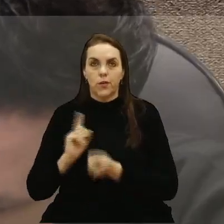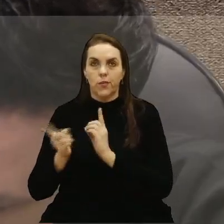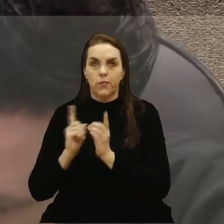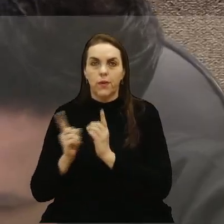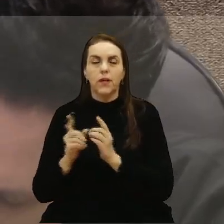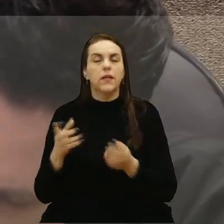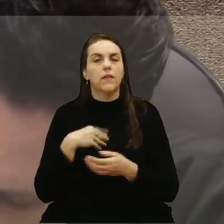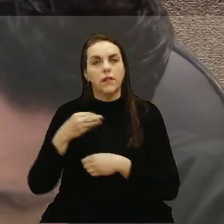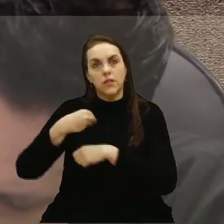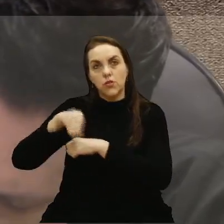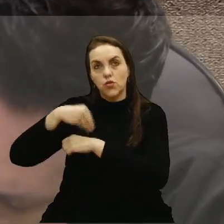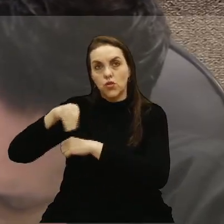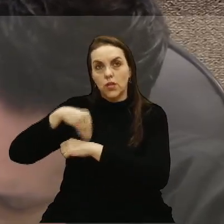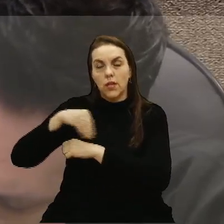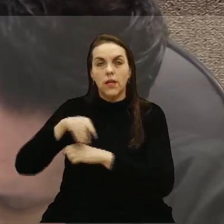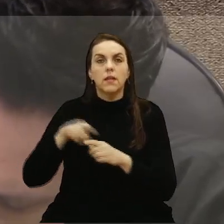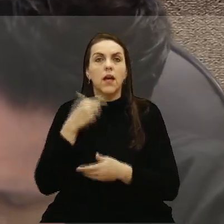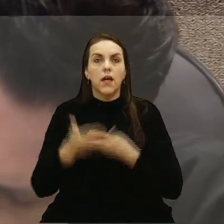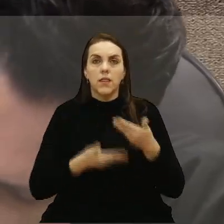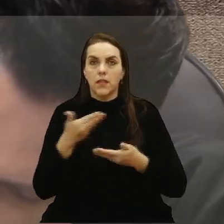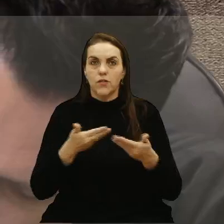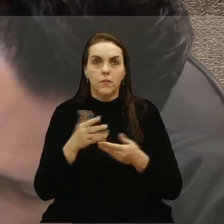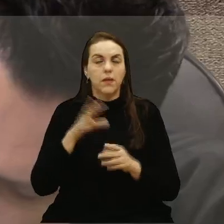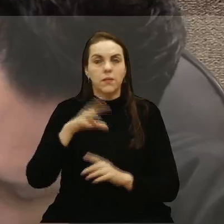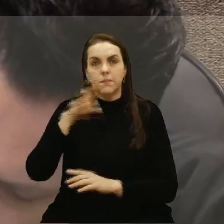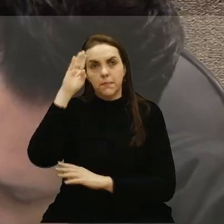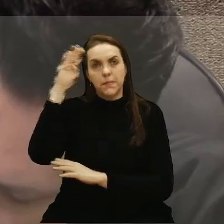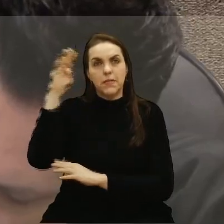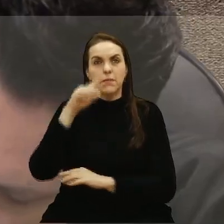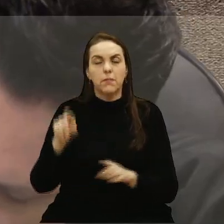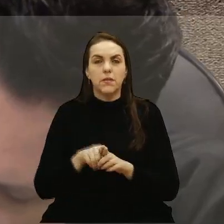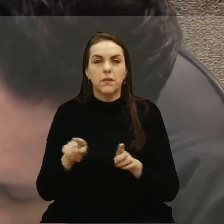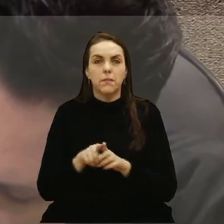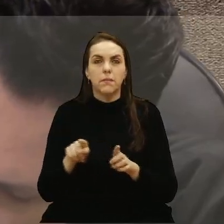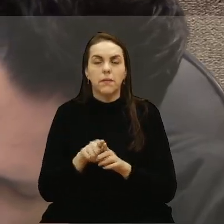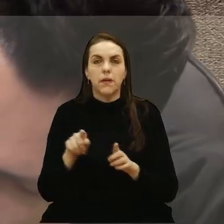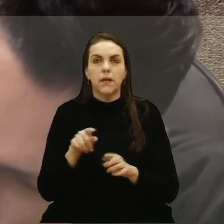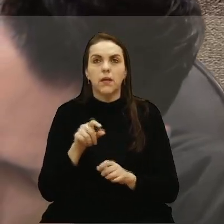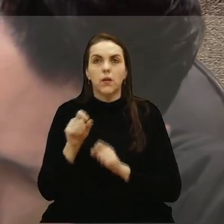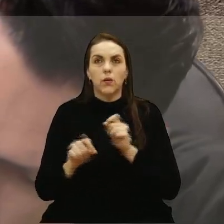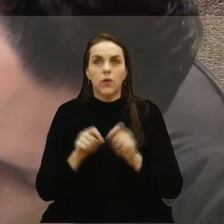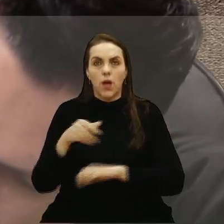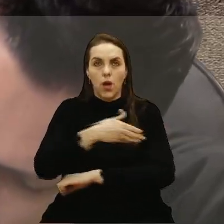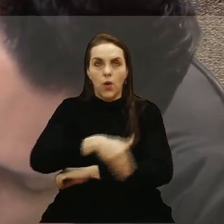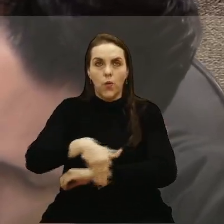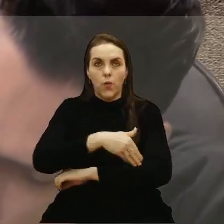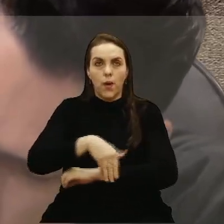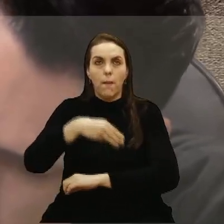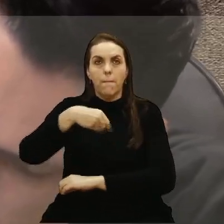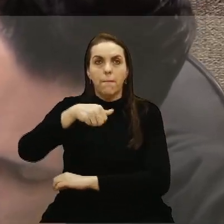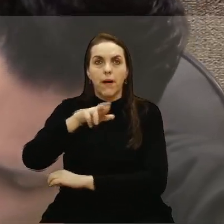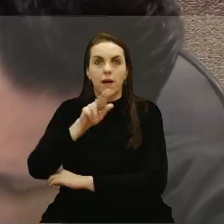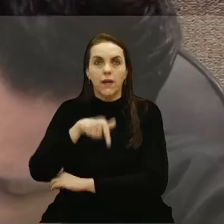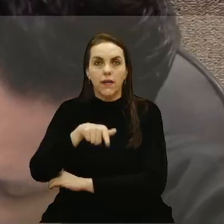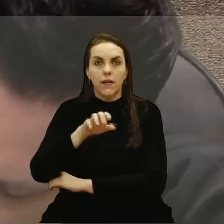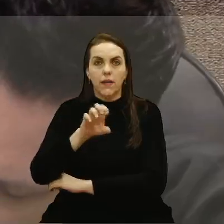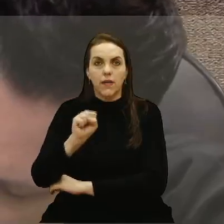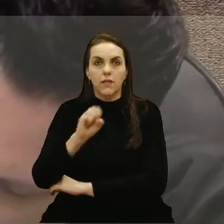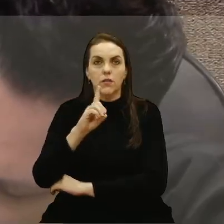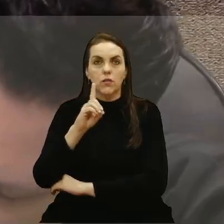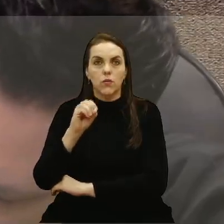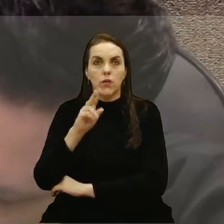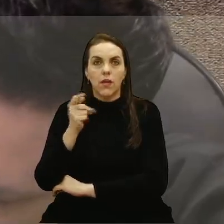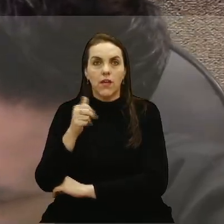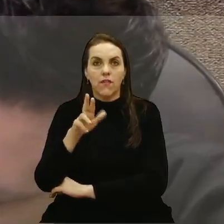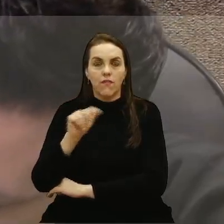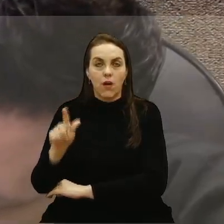de indicação e foram atendidas. Principalmente, eu destaco aqui a da Marquês do Herval, que foi feita, inclusive a dona da ótica que